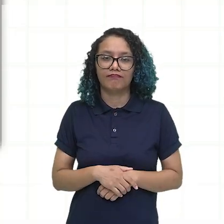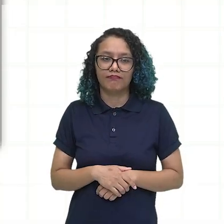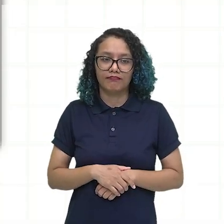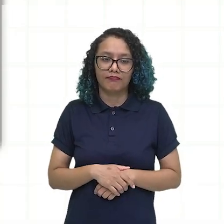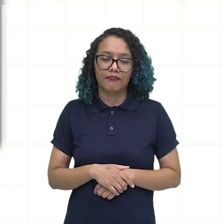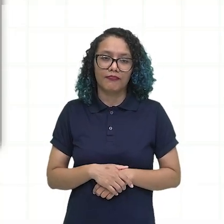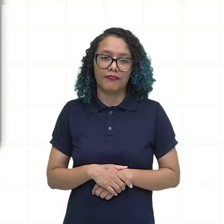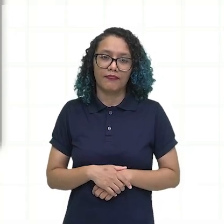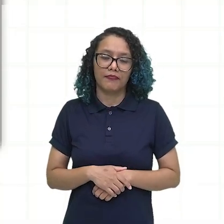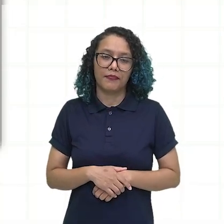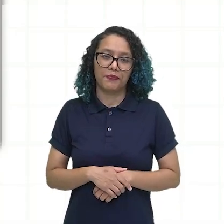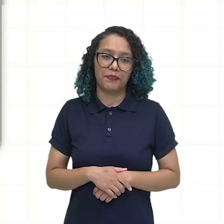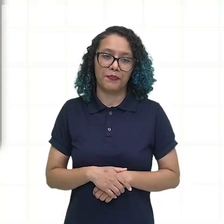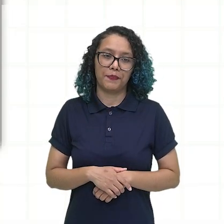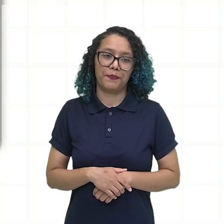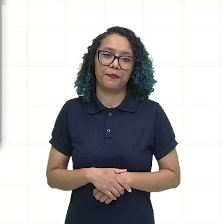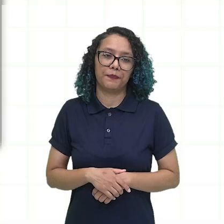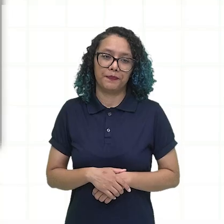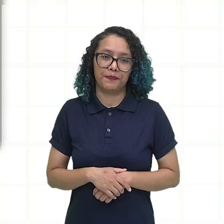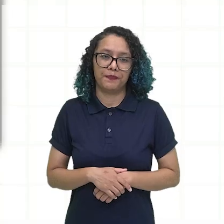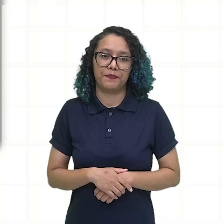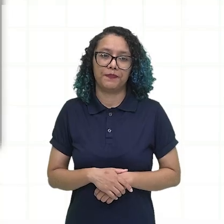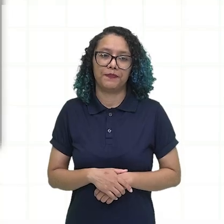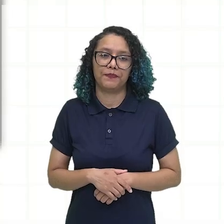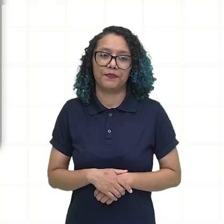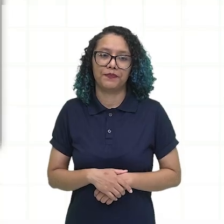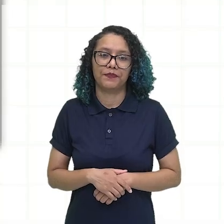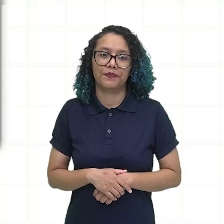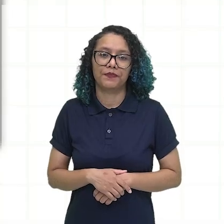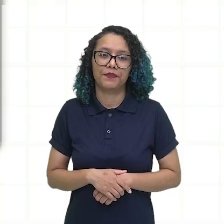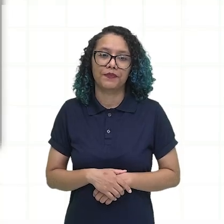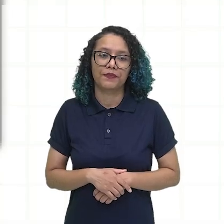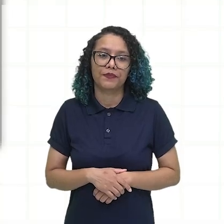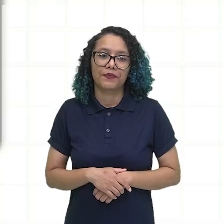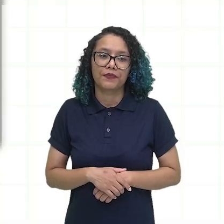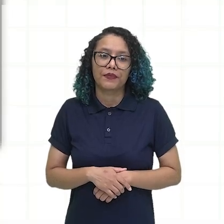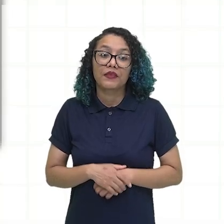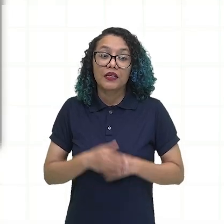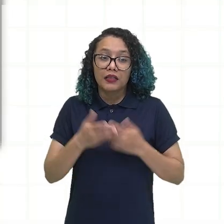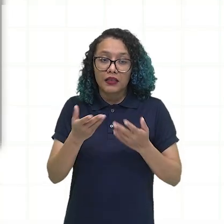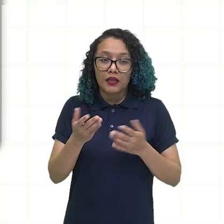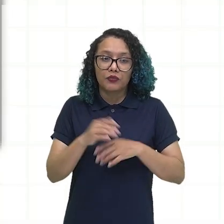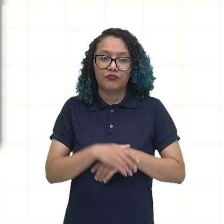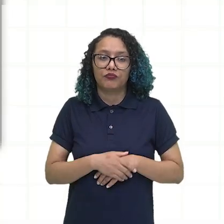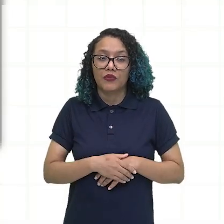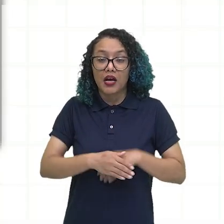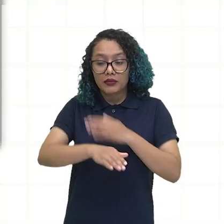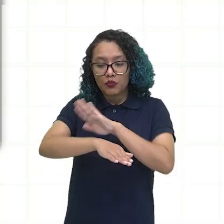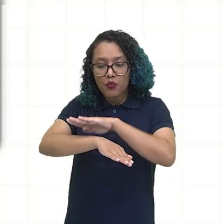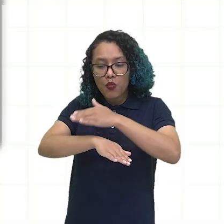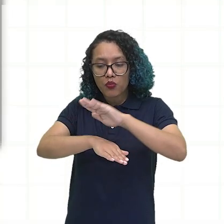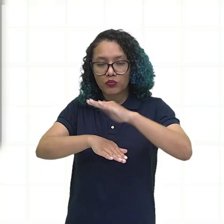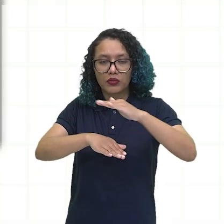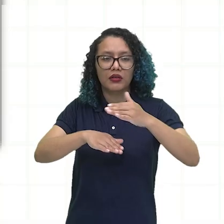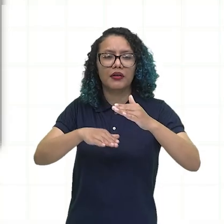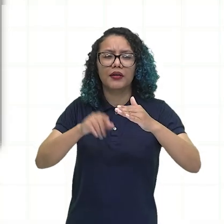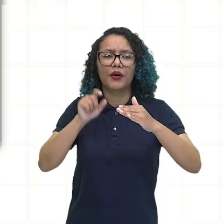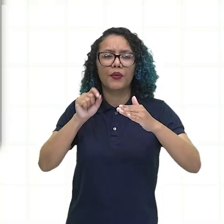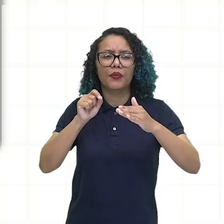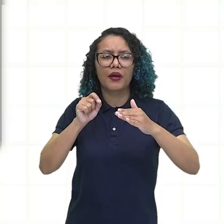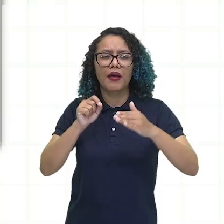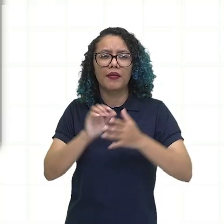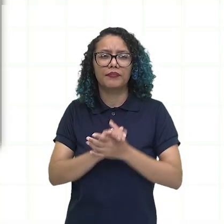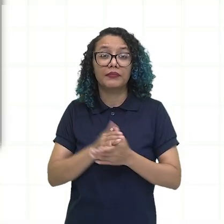Então, nós vemos aqui que o levantamento dos Andes fez o quê?